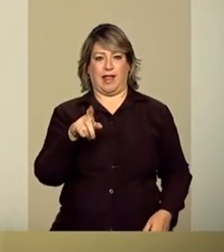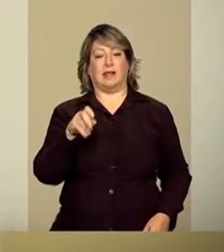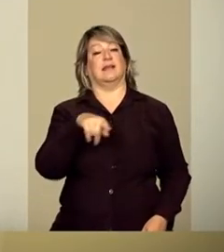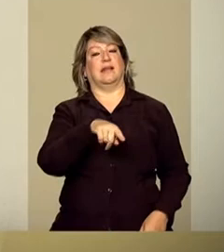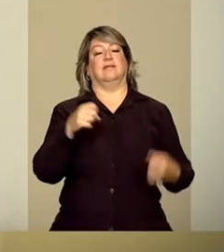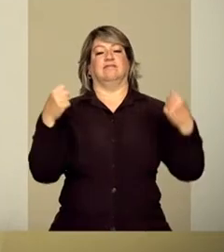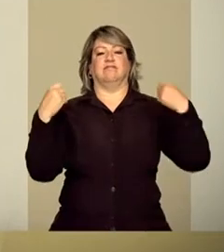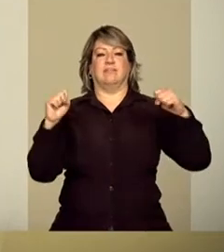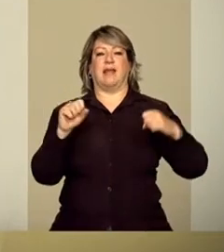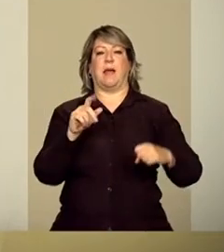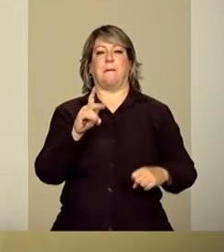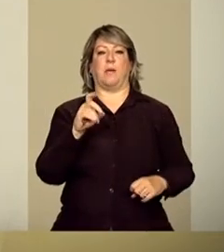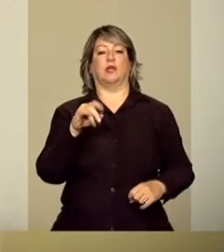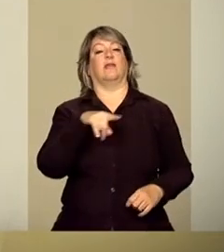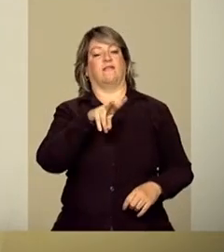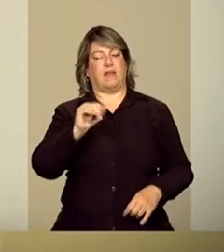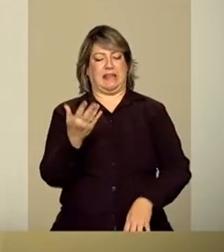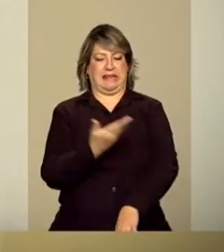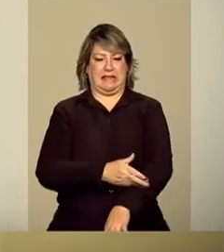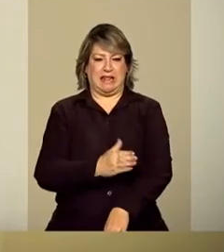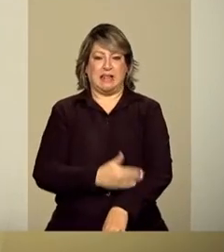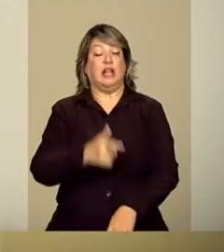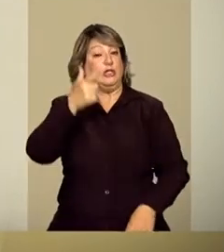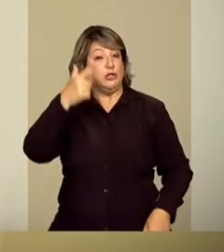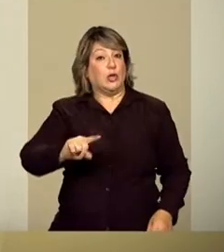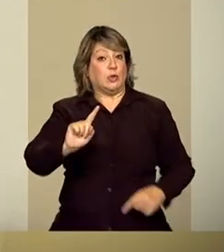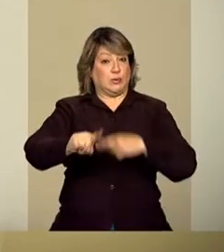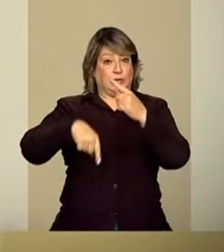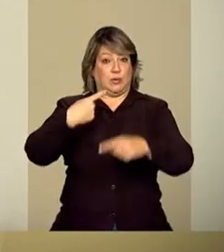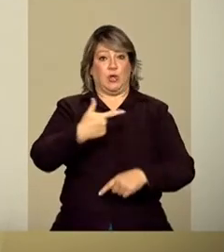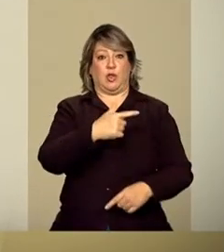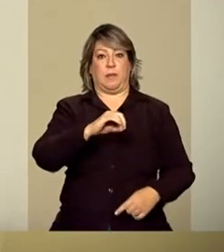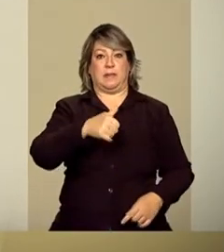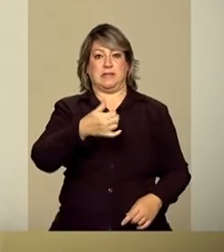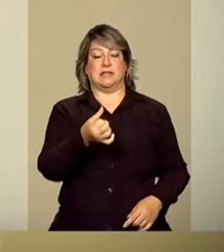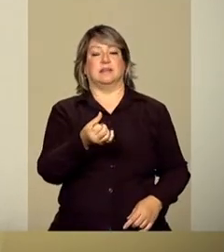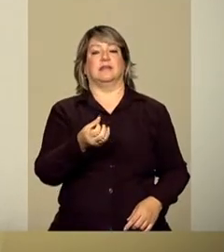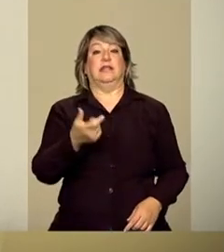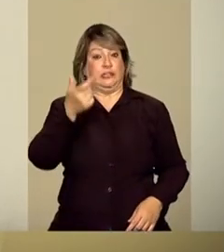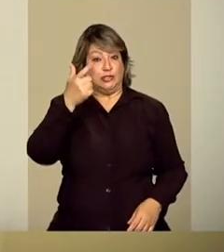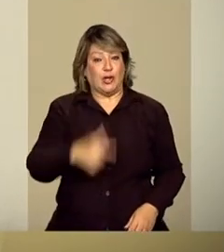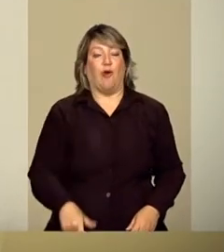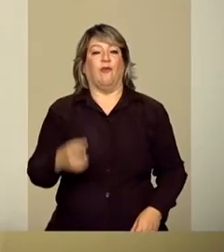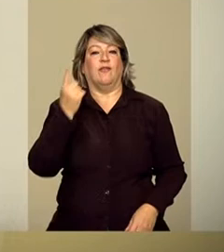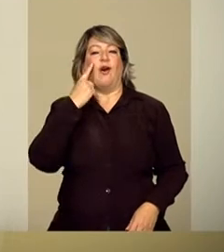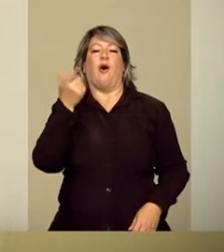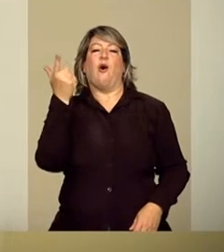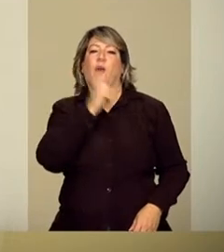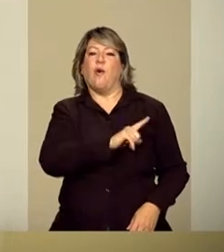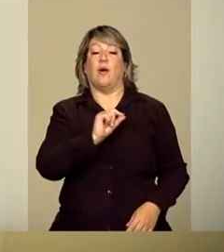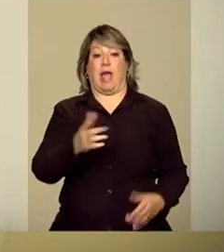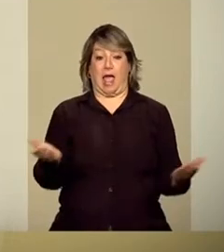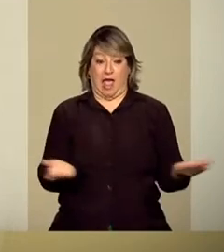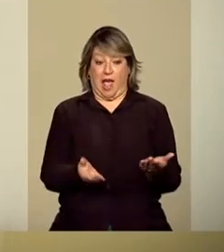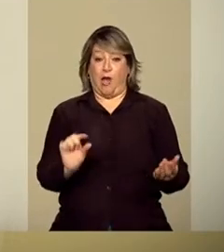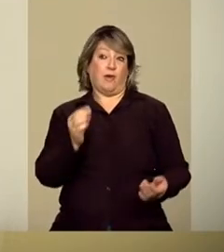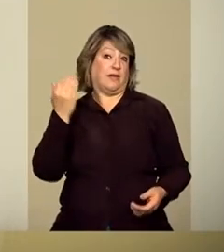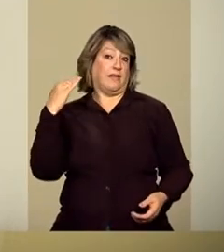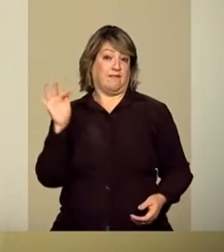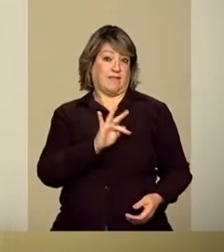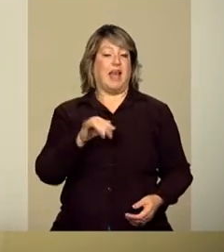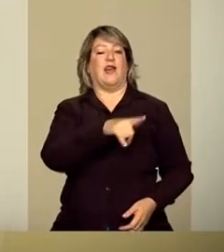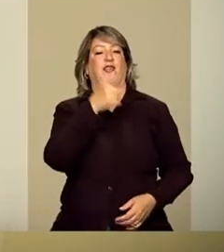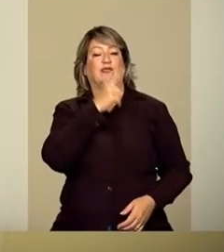pódio. Vai treinar para repetir em 2016 o resultado fantástico que ele alcançou agora no Mundial